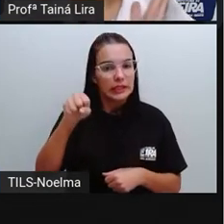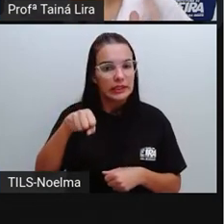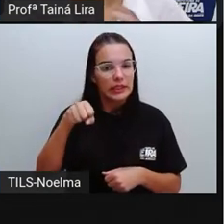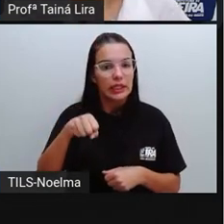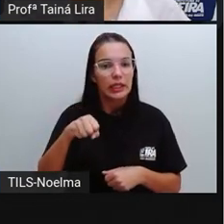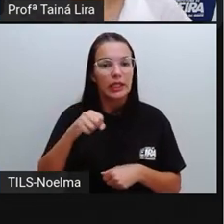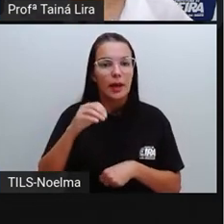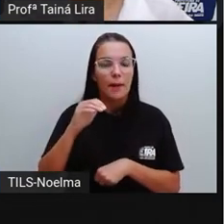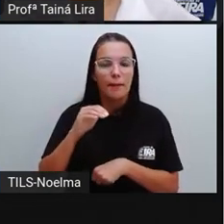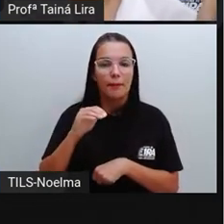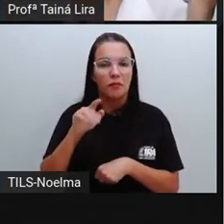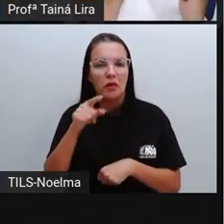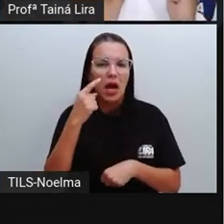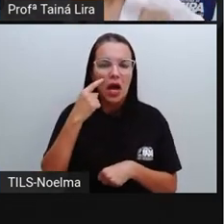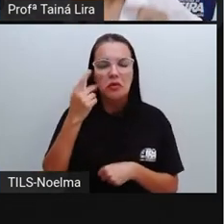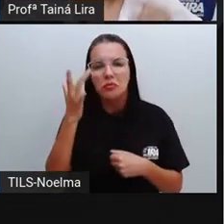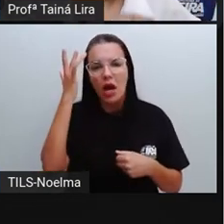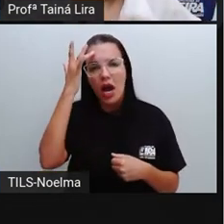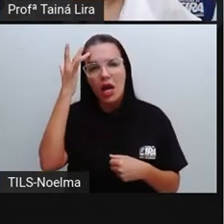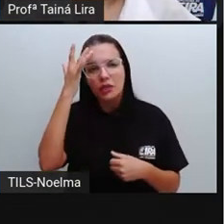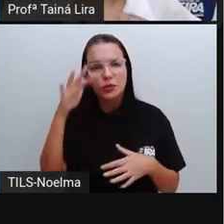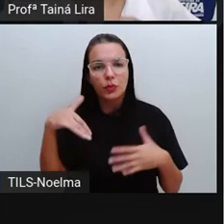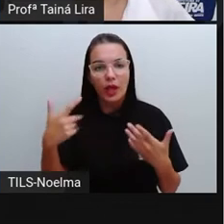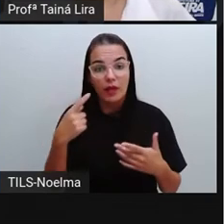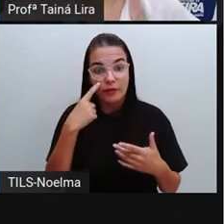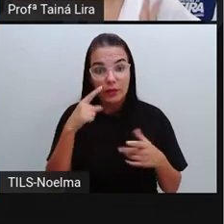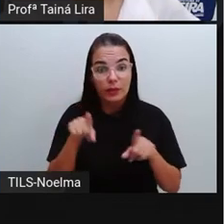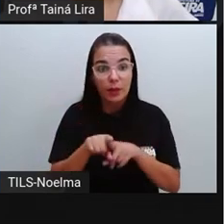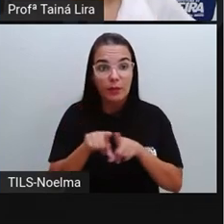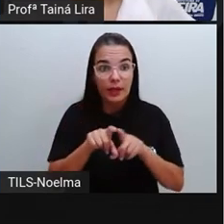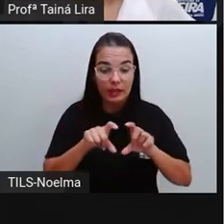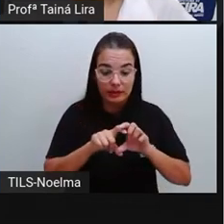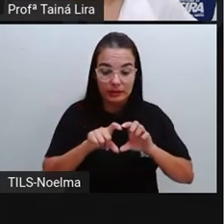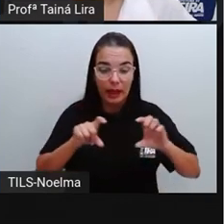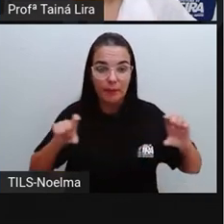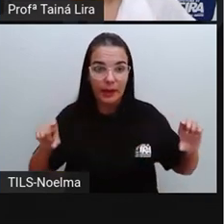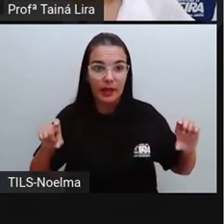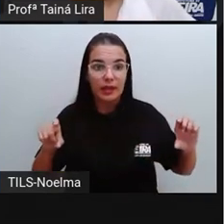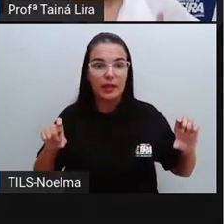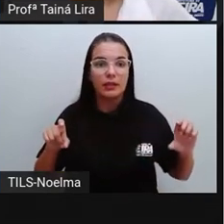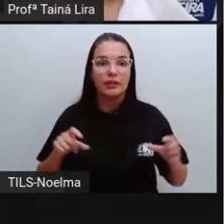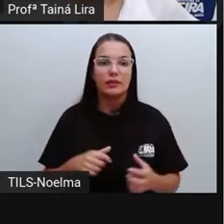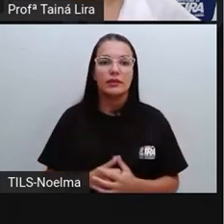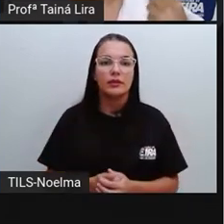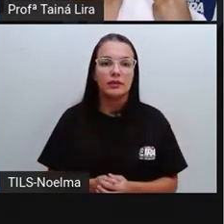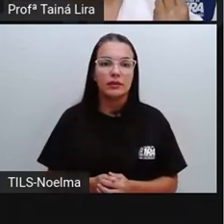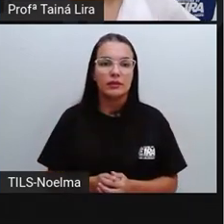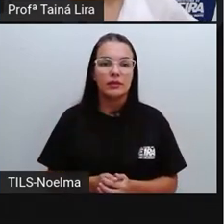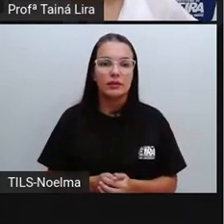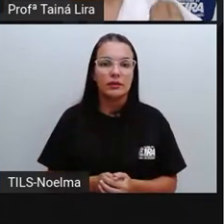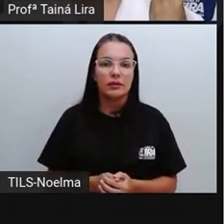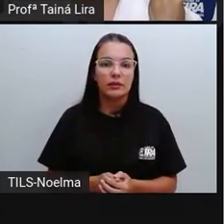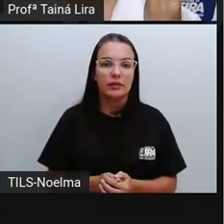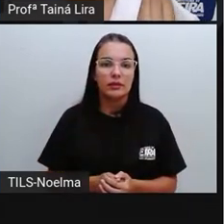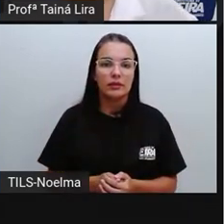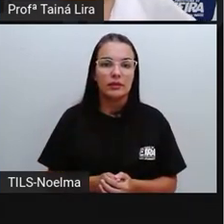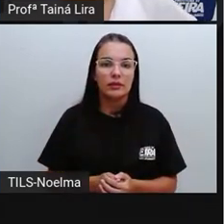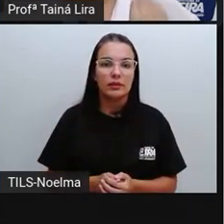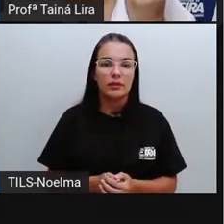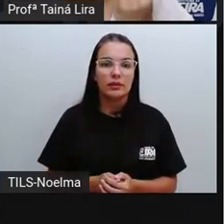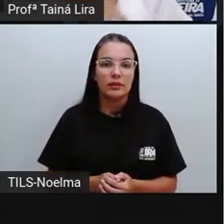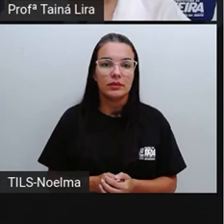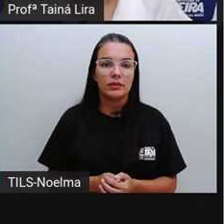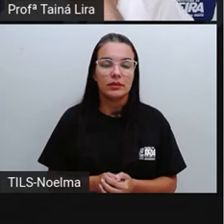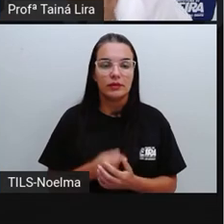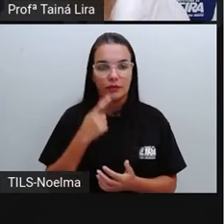O que é que o segundo ano acha? Aí a Pró trouxe a tabela aqui também para ajudar o segundo ano. Ó, essa tabela que está crescendo aí